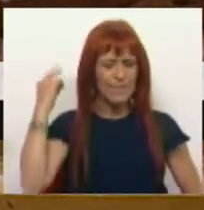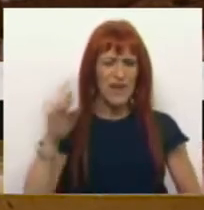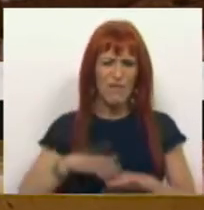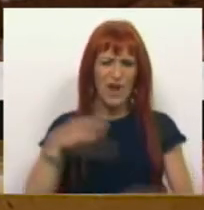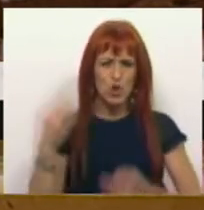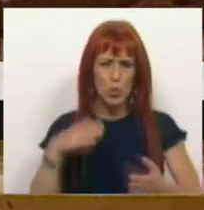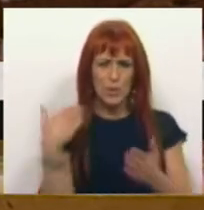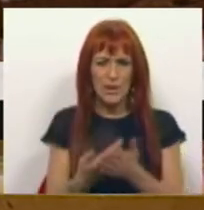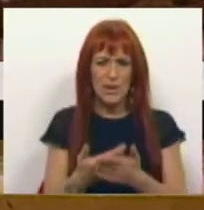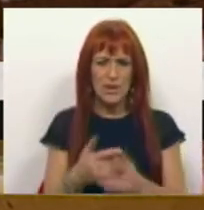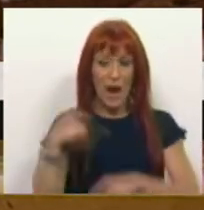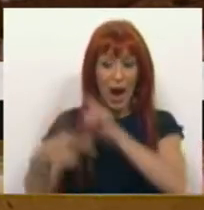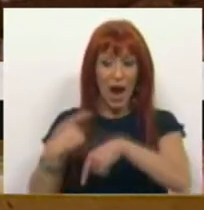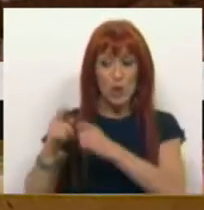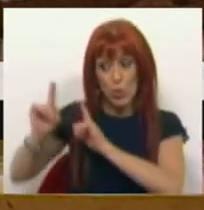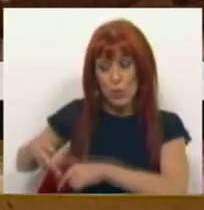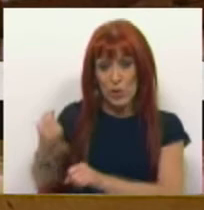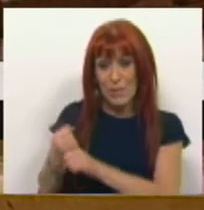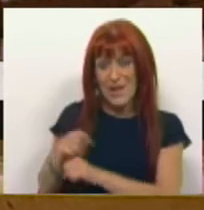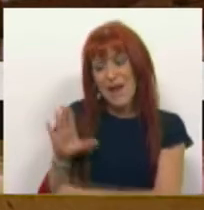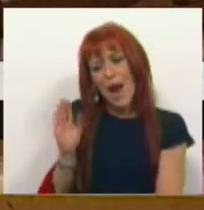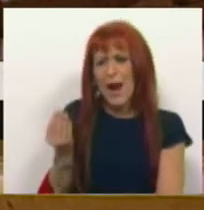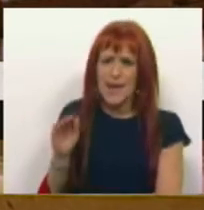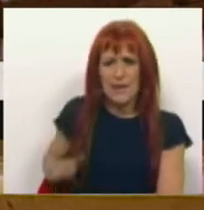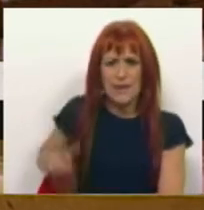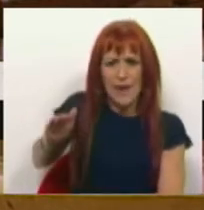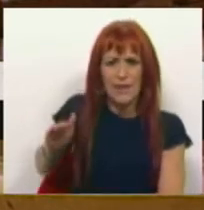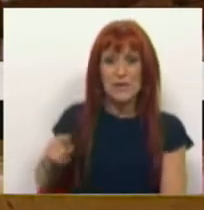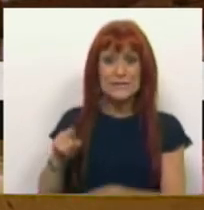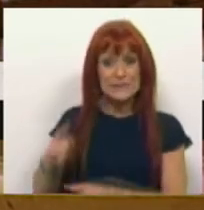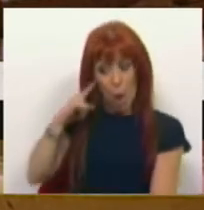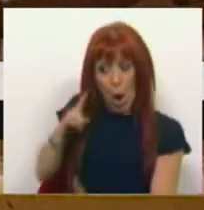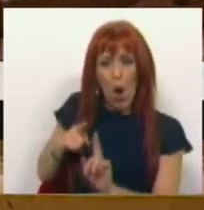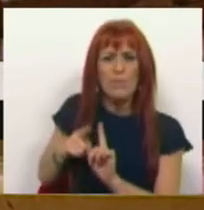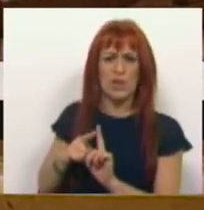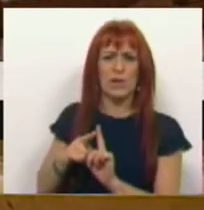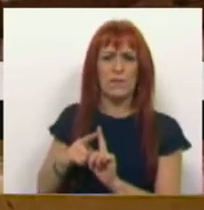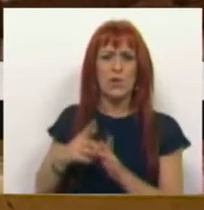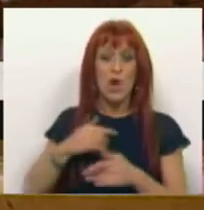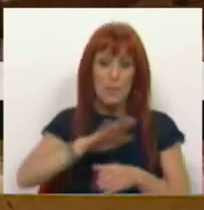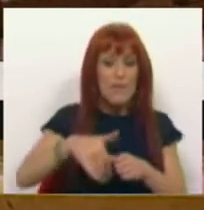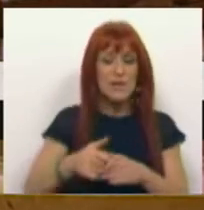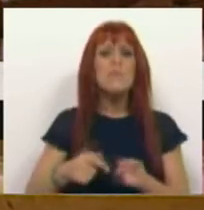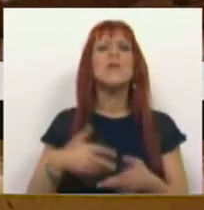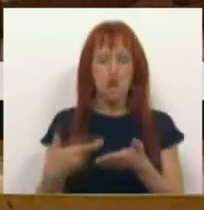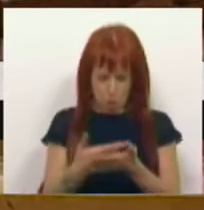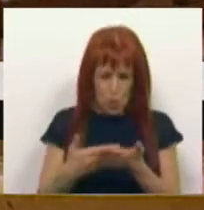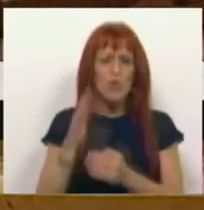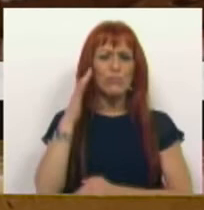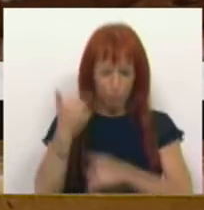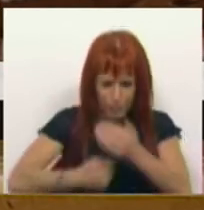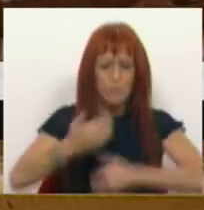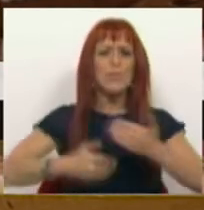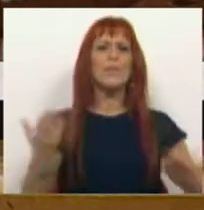fazer justiça à geração que começou a trabalhar em criança. E é com esse objetivo que temos participado nas negociações que estão em